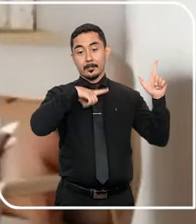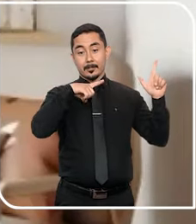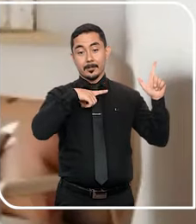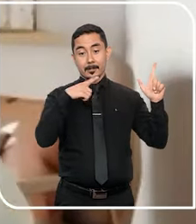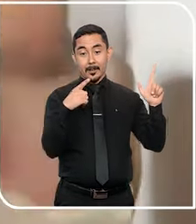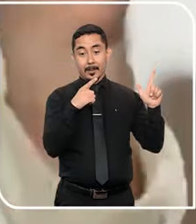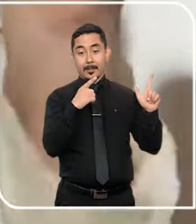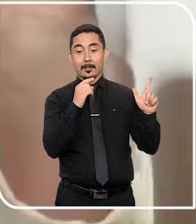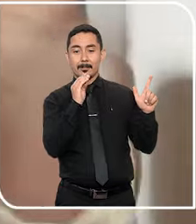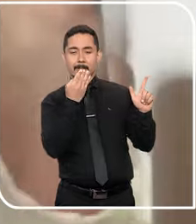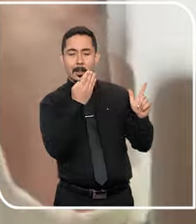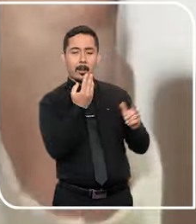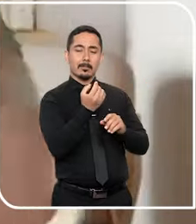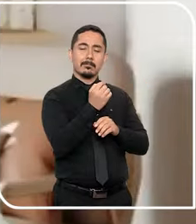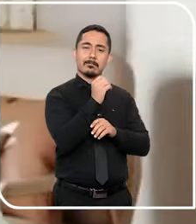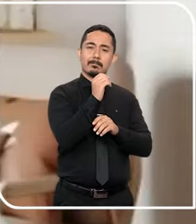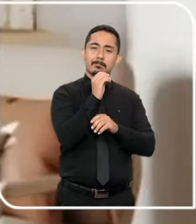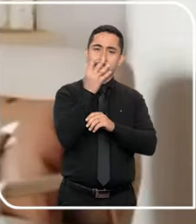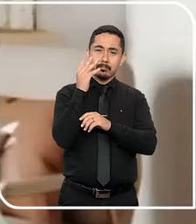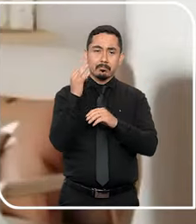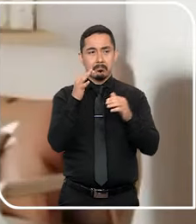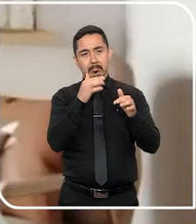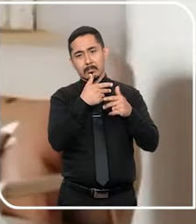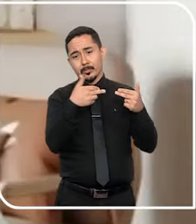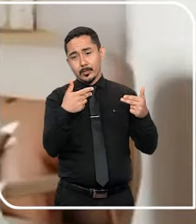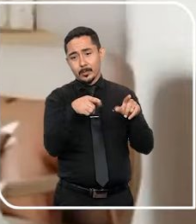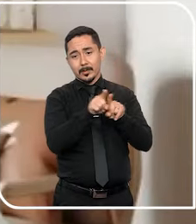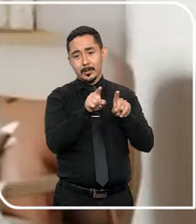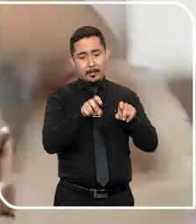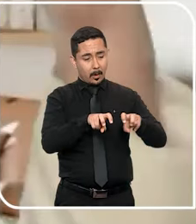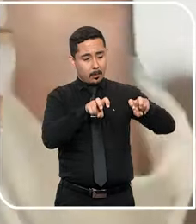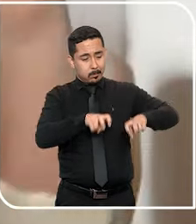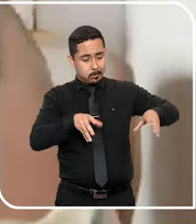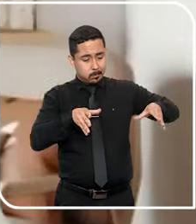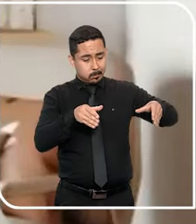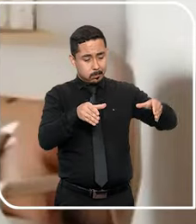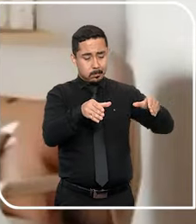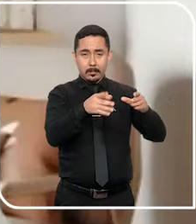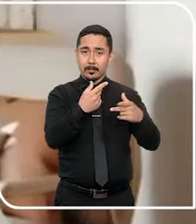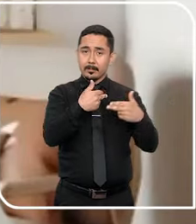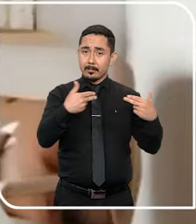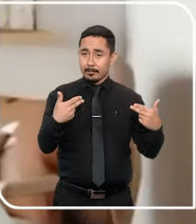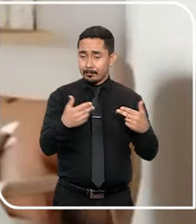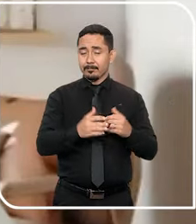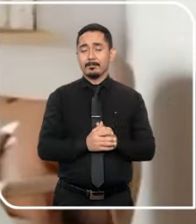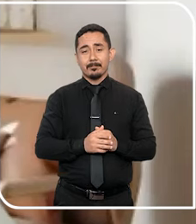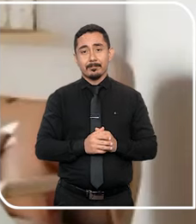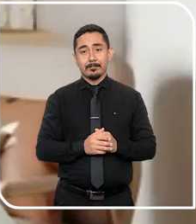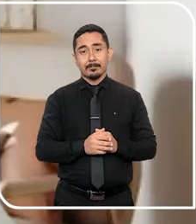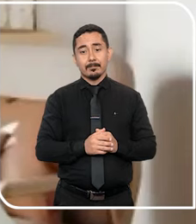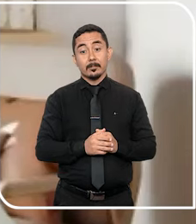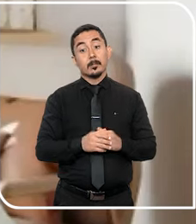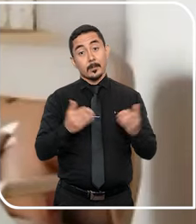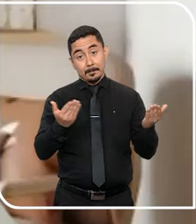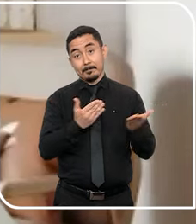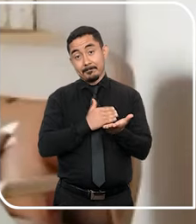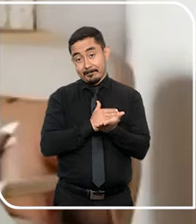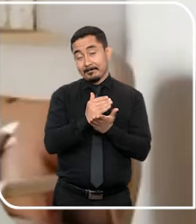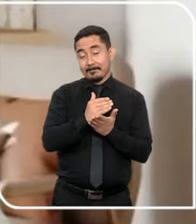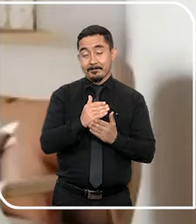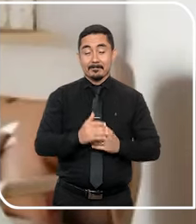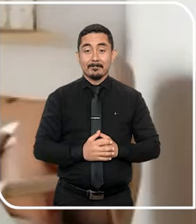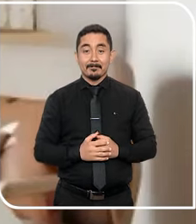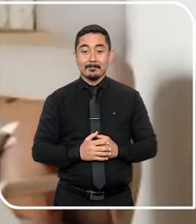falso com umas plantinhas uns livros uma poltrona minha esquerda e Então bora